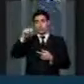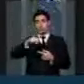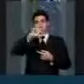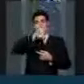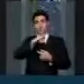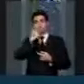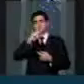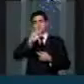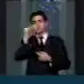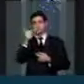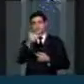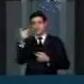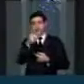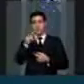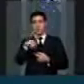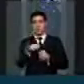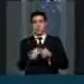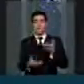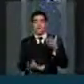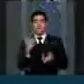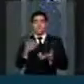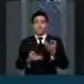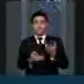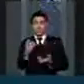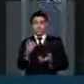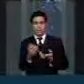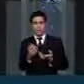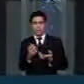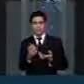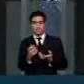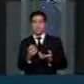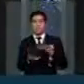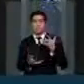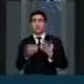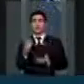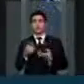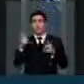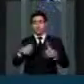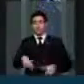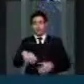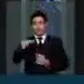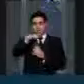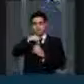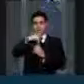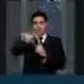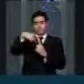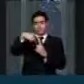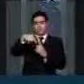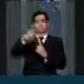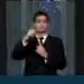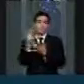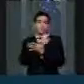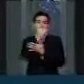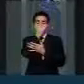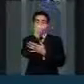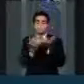dia 22, foi um incêndio. A causa foi um incêndio em um transformador. Em reunião do Comitê